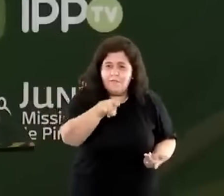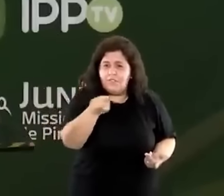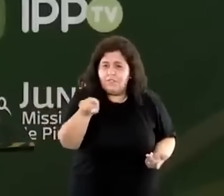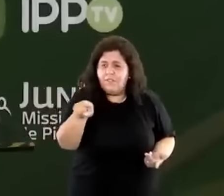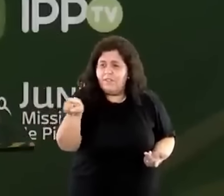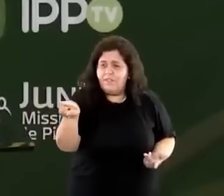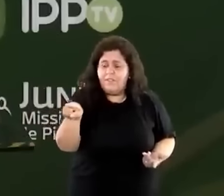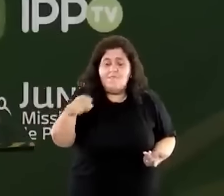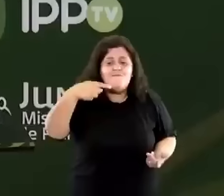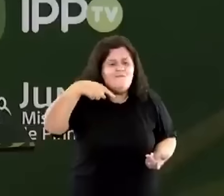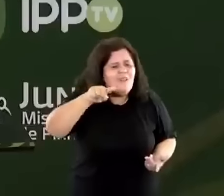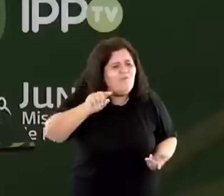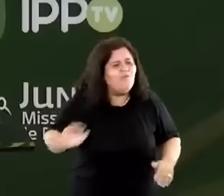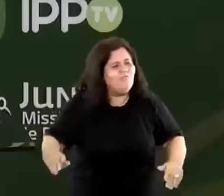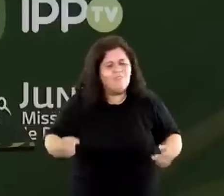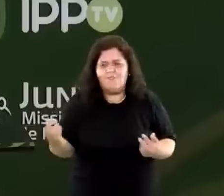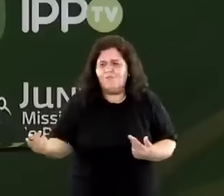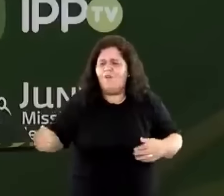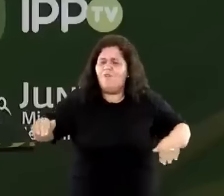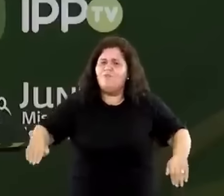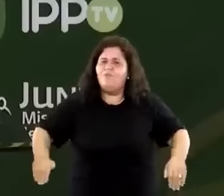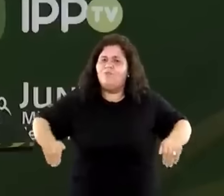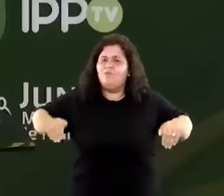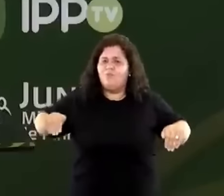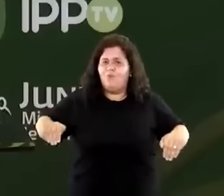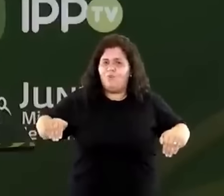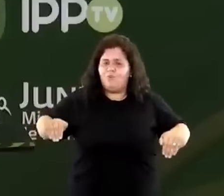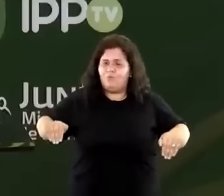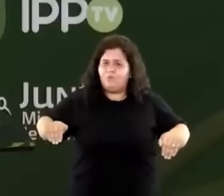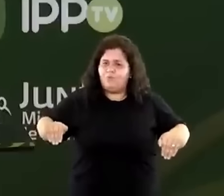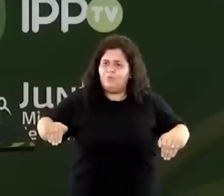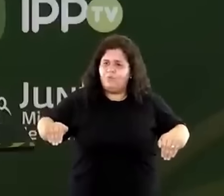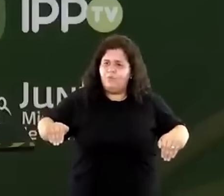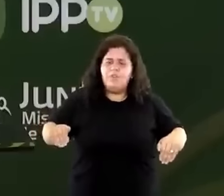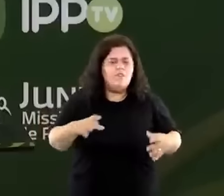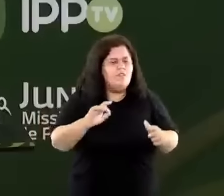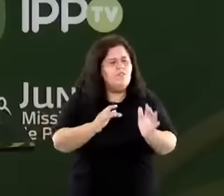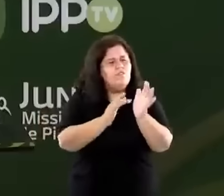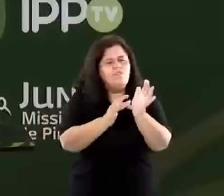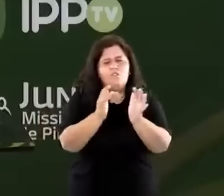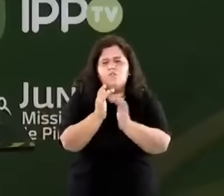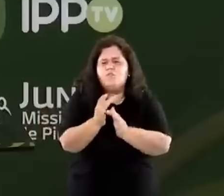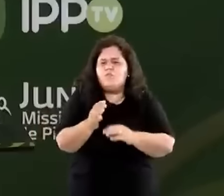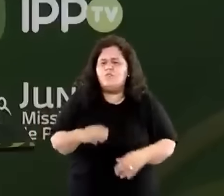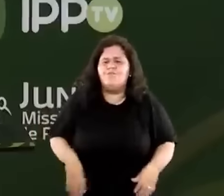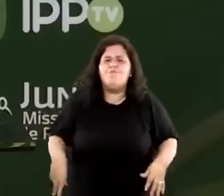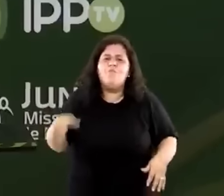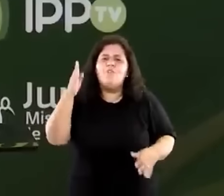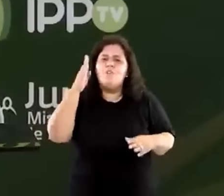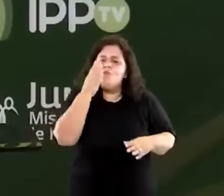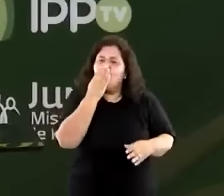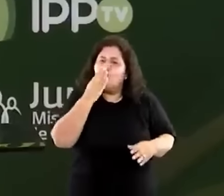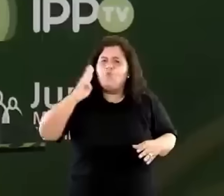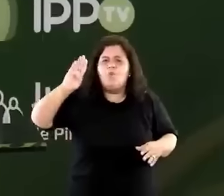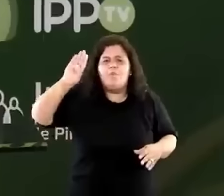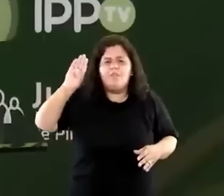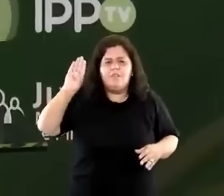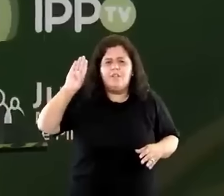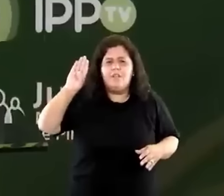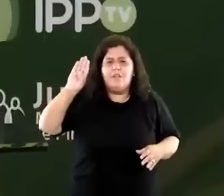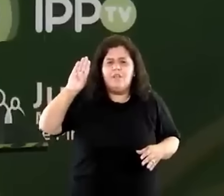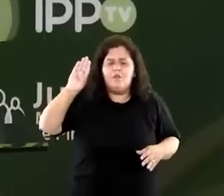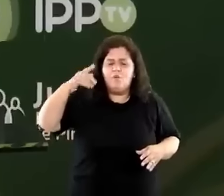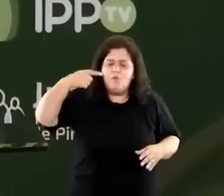céu você vai pro Trono O que que Jesus prometeu à igreja de Laudiceia Ao